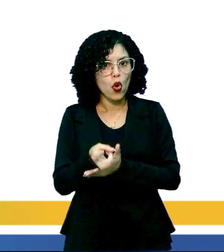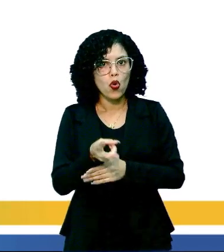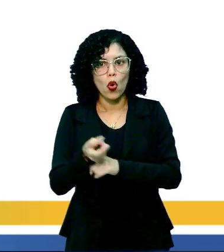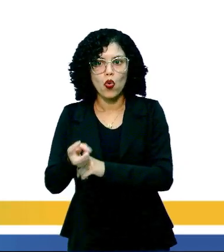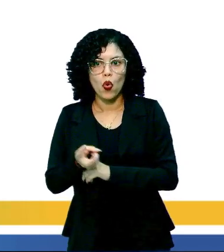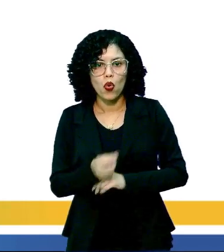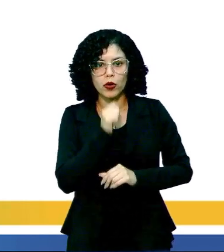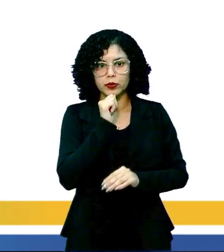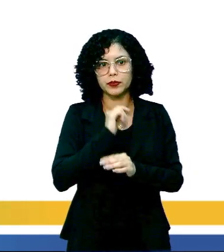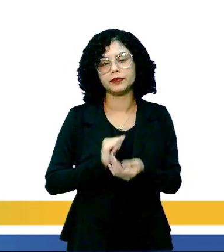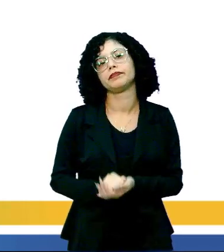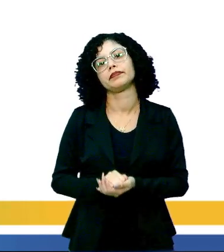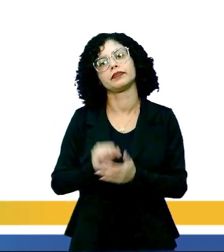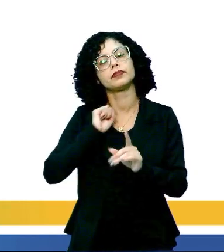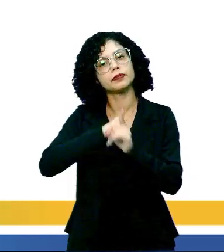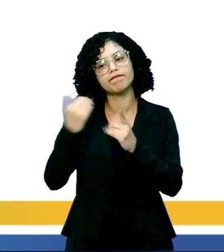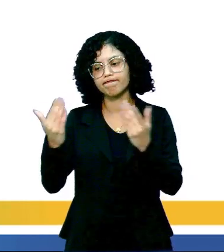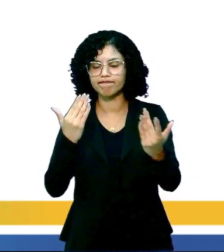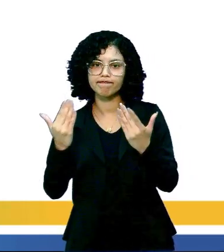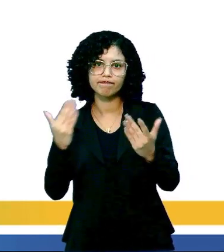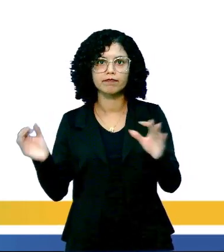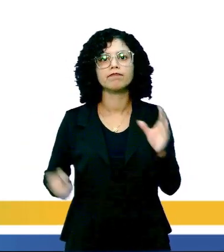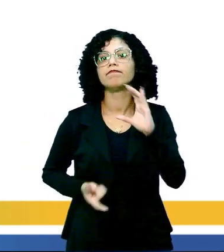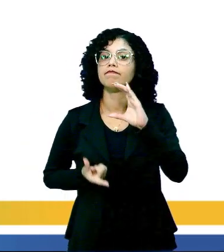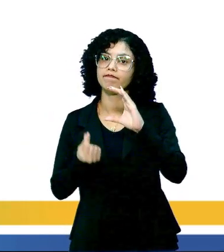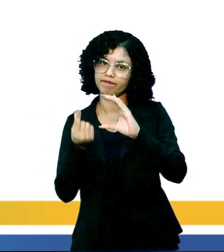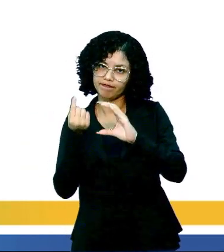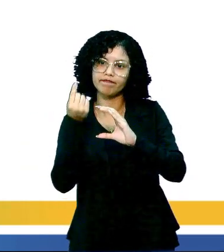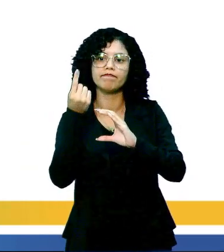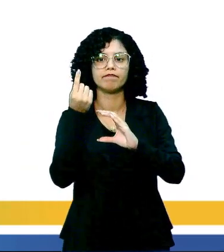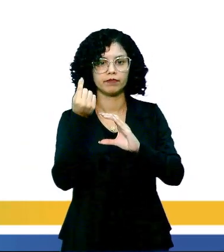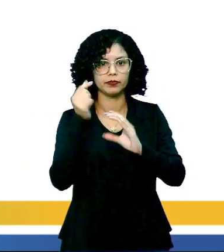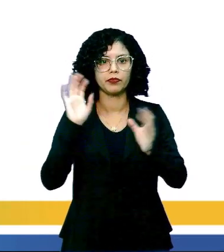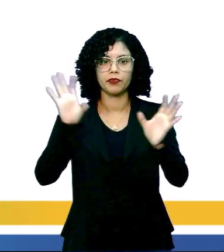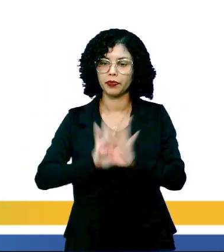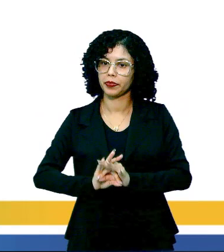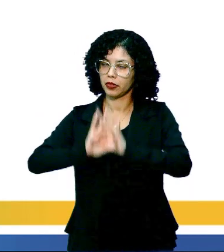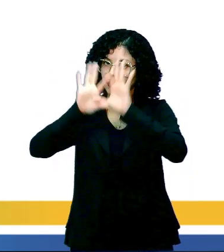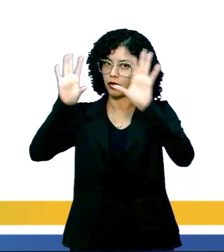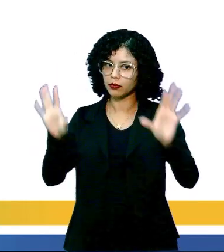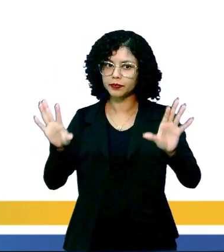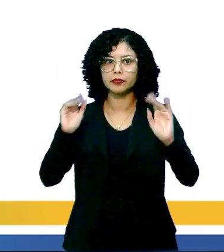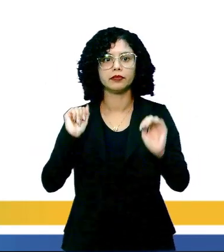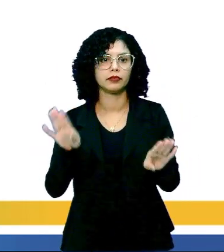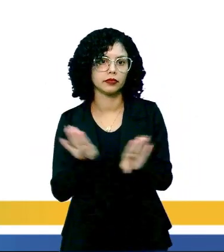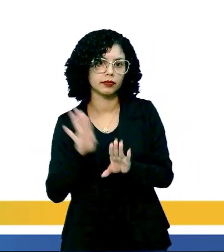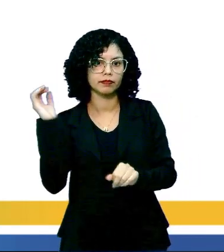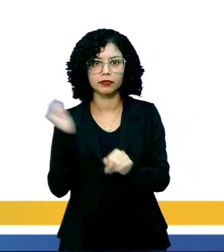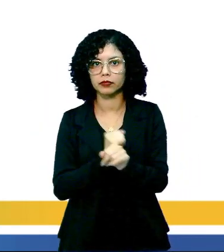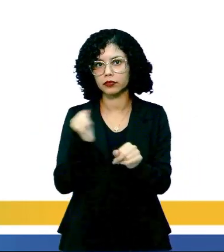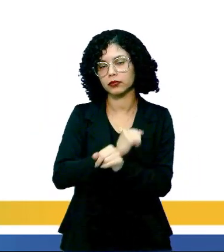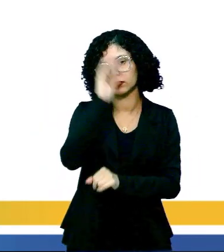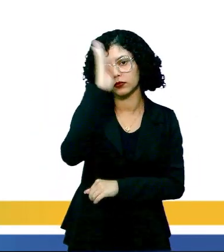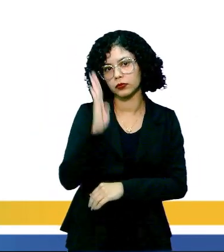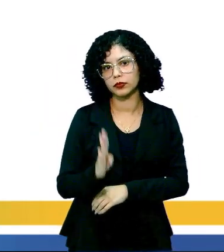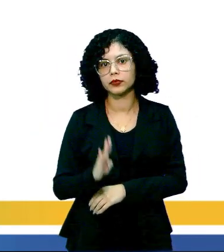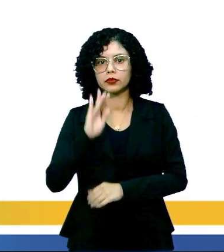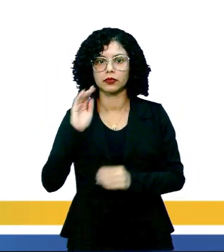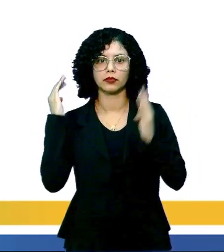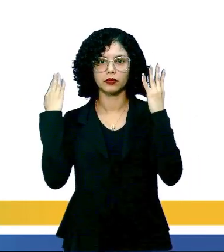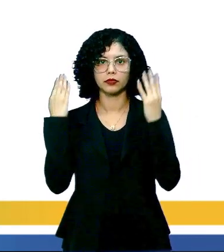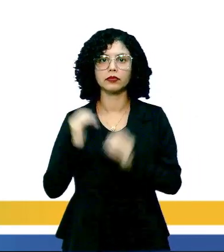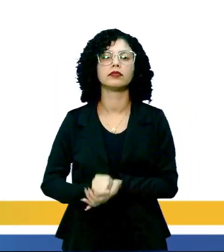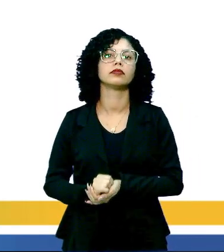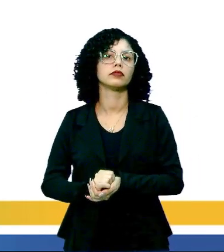consumismo, né? Essa associação ao capitalismo, ao neoliberalismo, e a construção de Brasília, quando